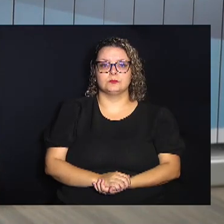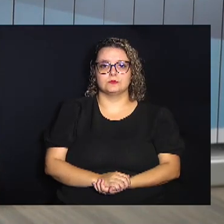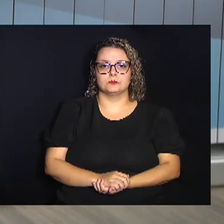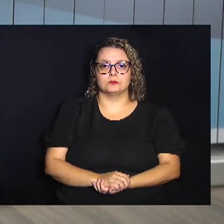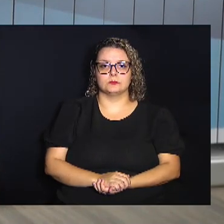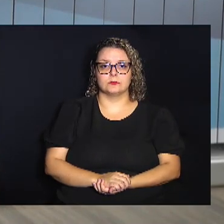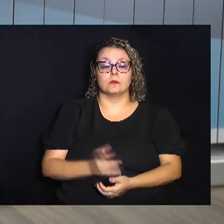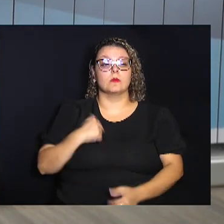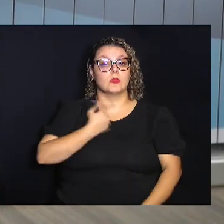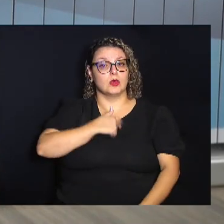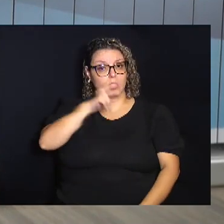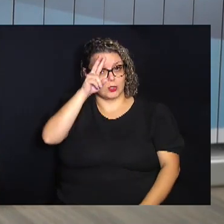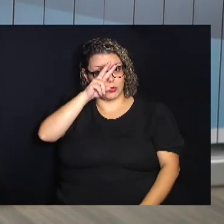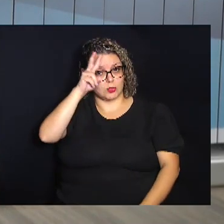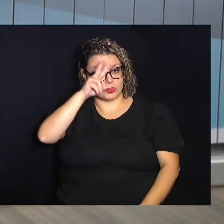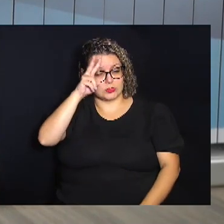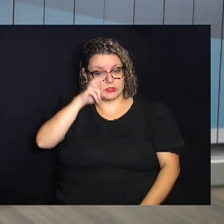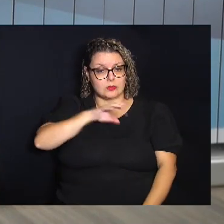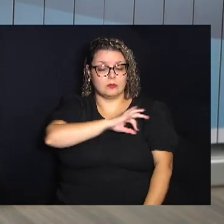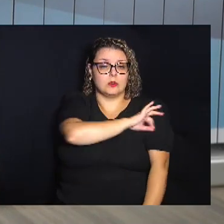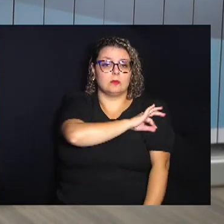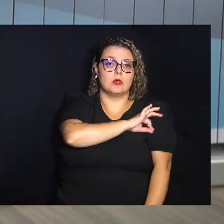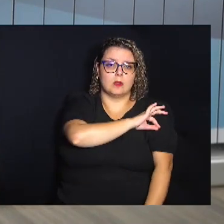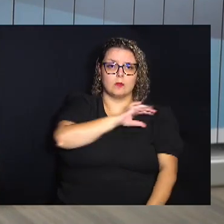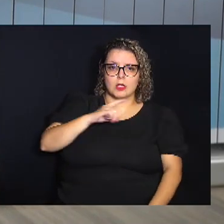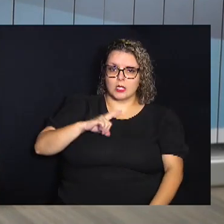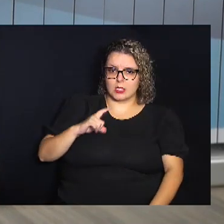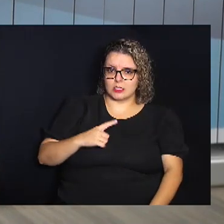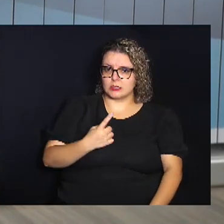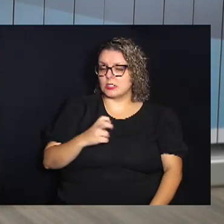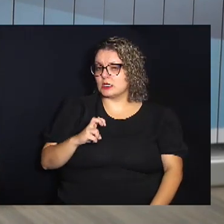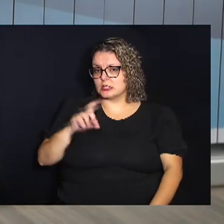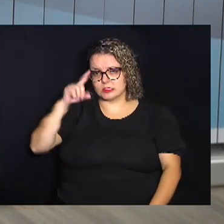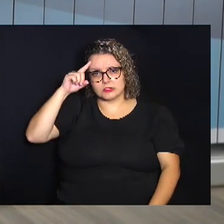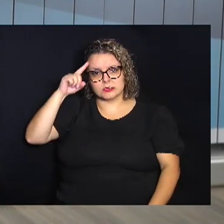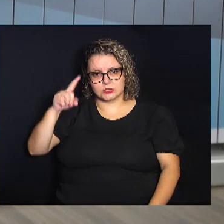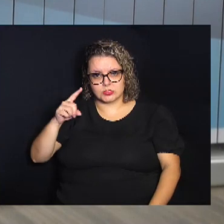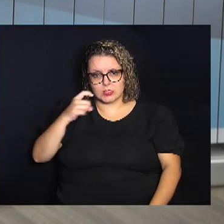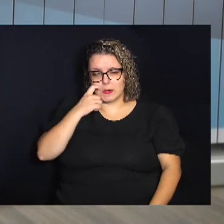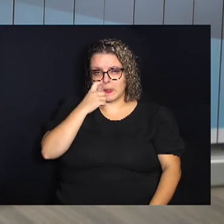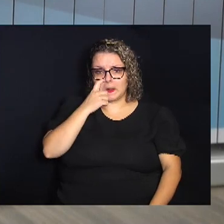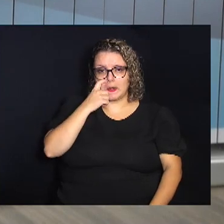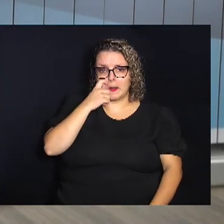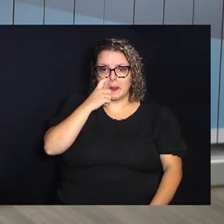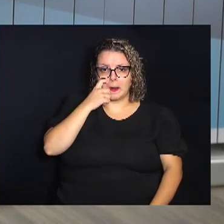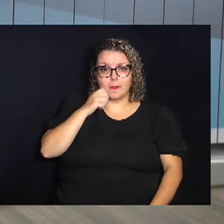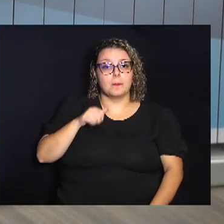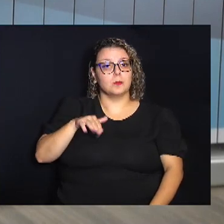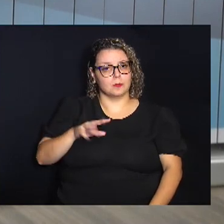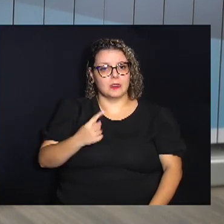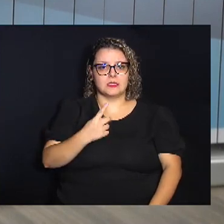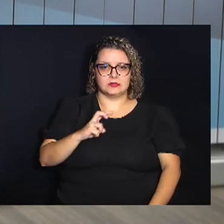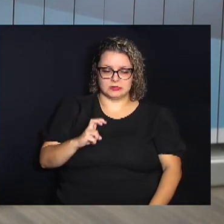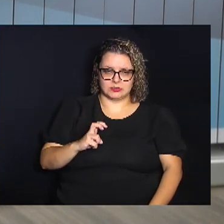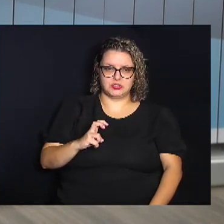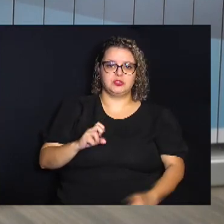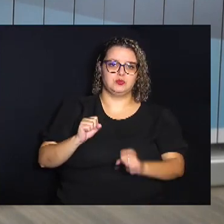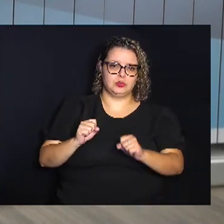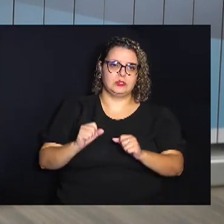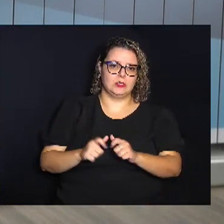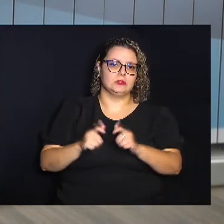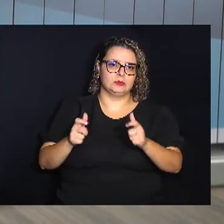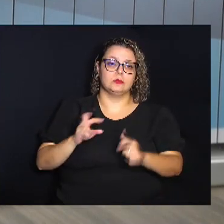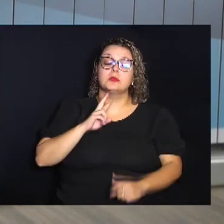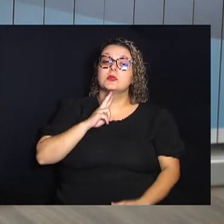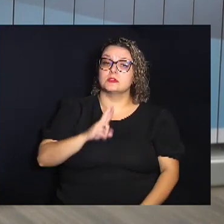E a gente lembra que a prefeitura tem 15 dias, prorrogável pelo mesmo período, para responder